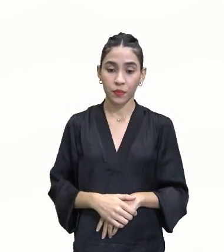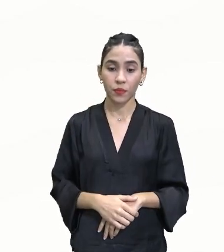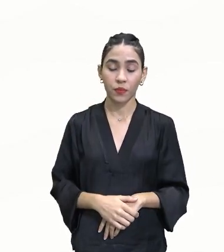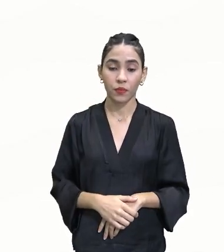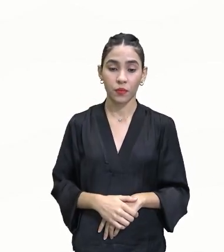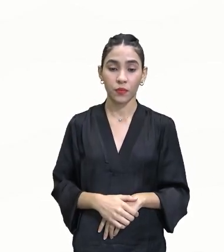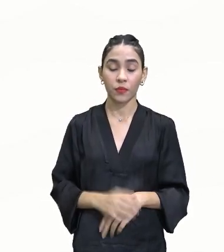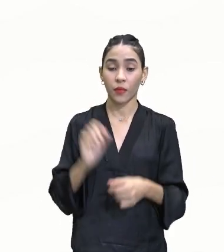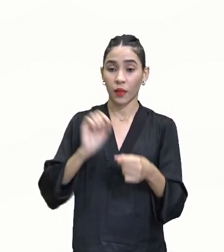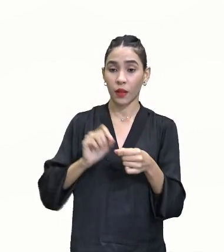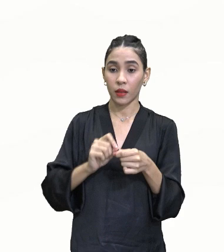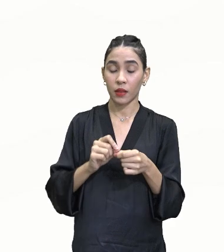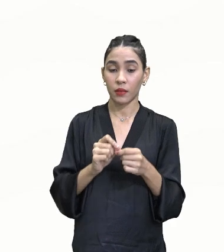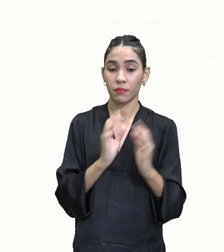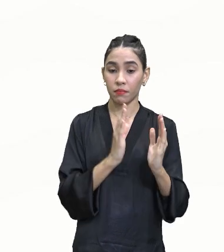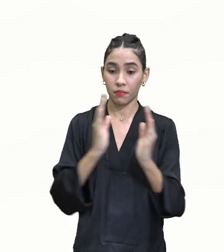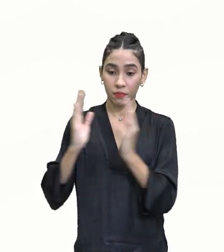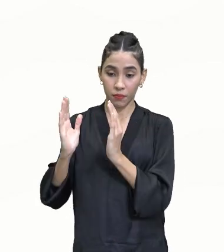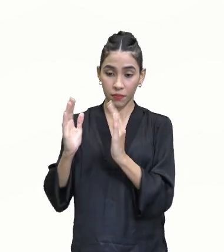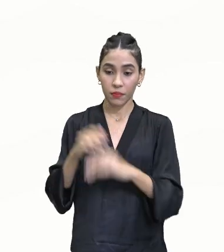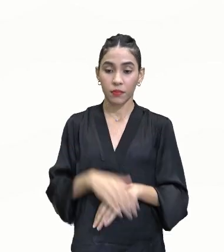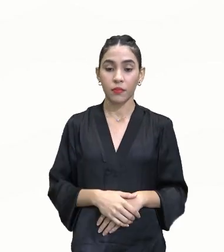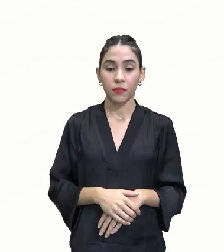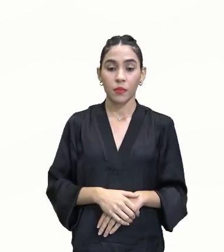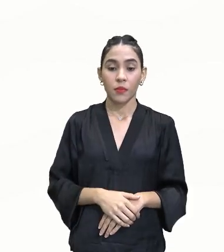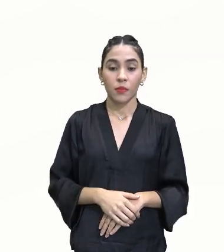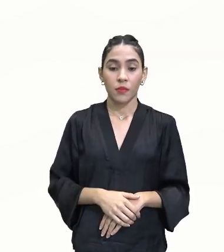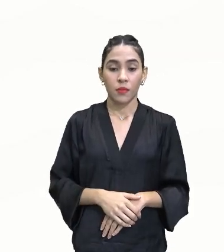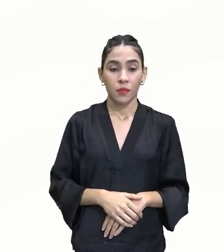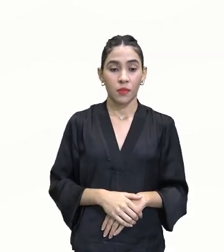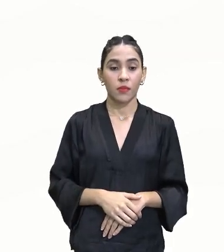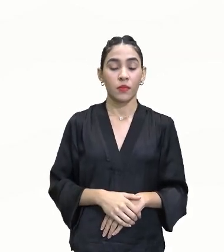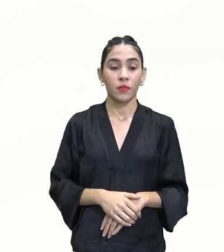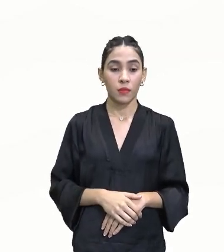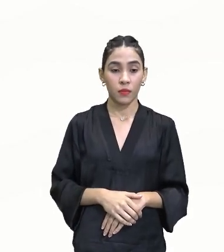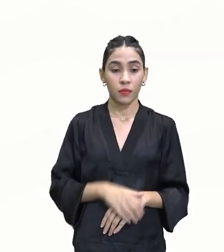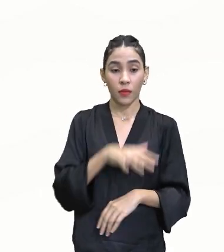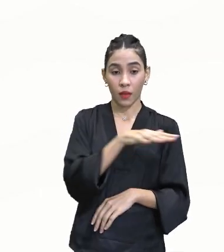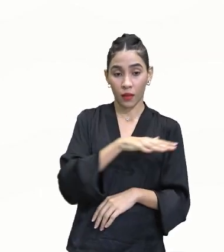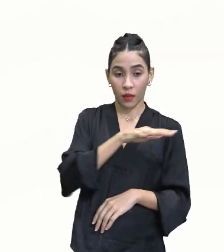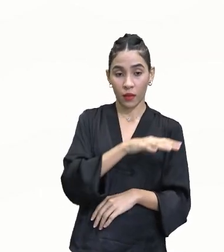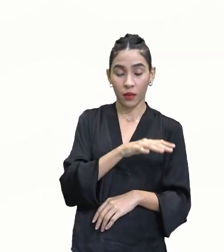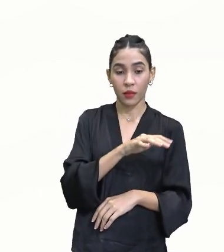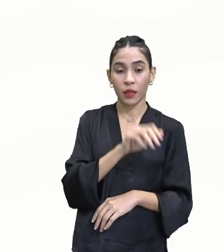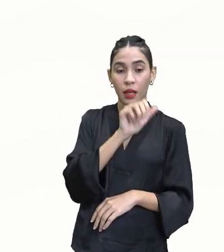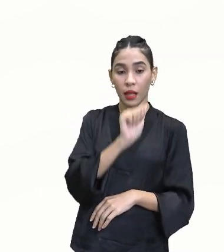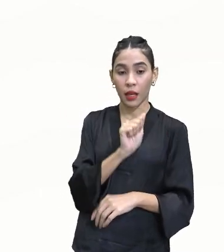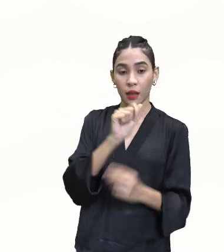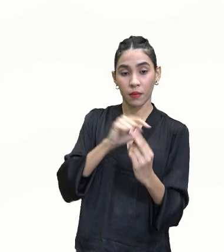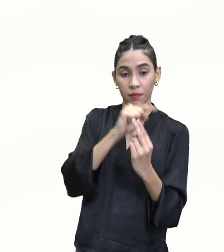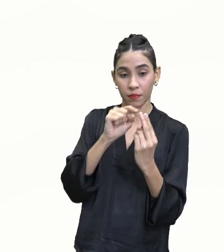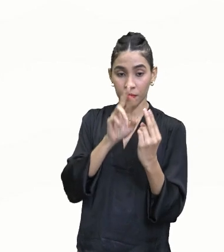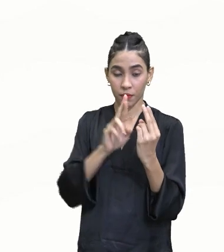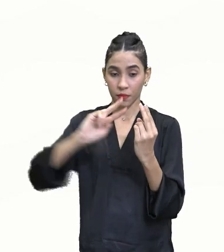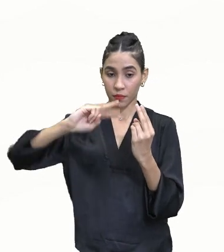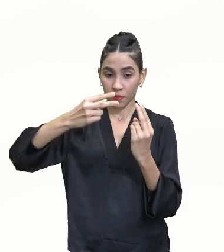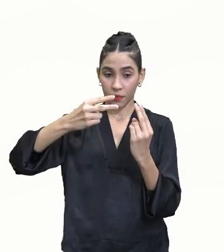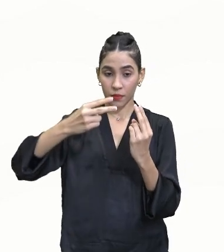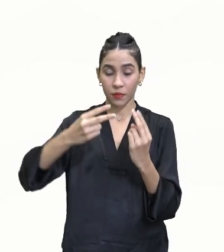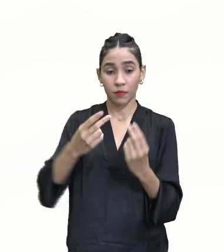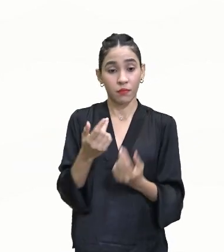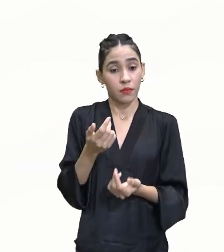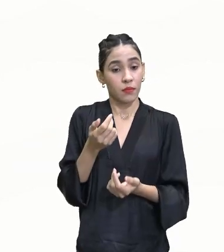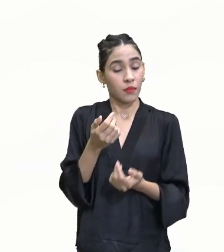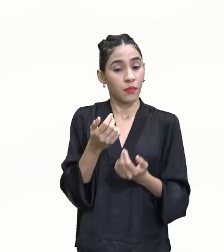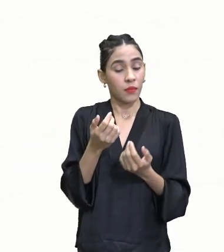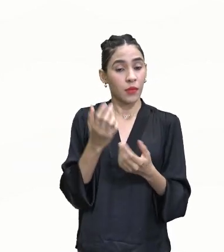ok? Vamos fazer isso passo a passo. Então, nós temos aqui, ó, que a área é 4πr², como não